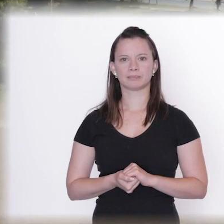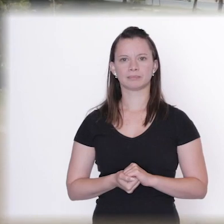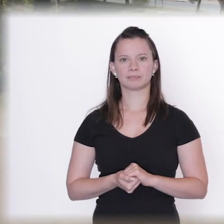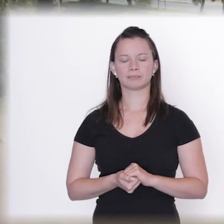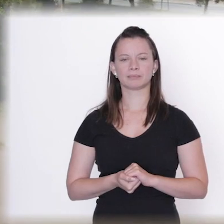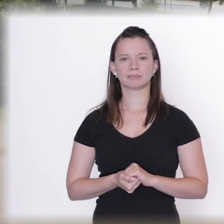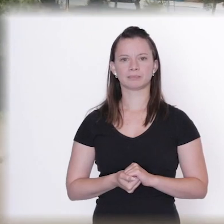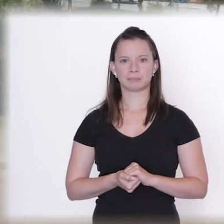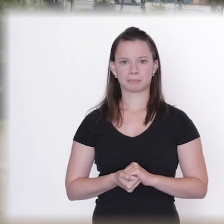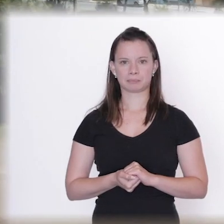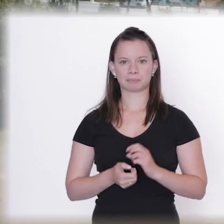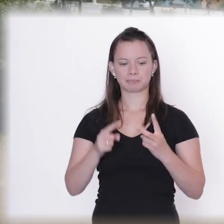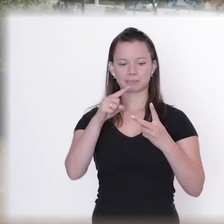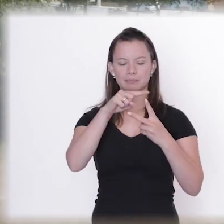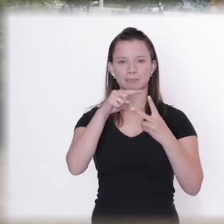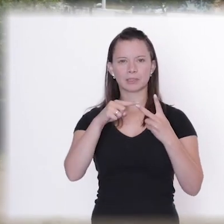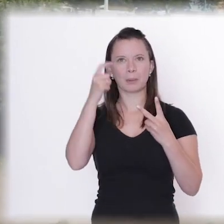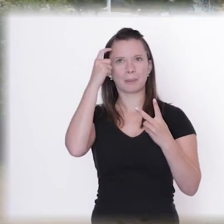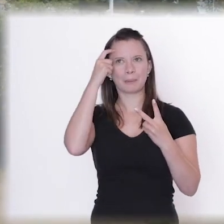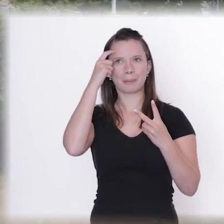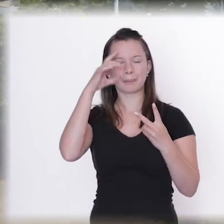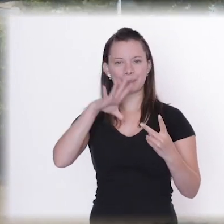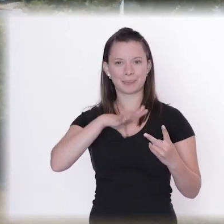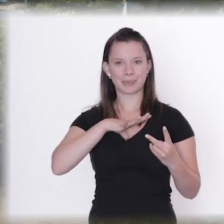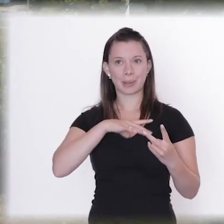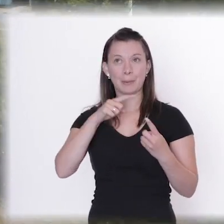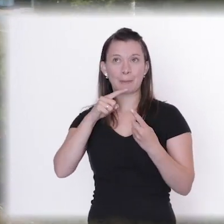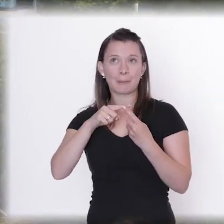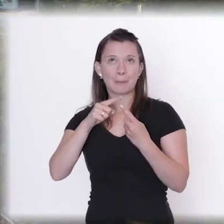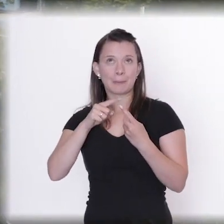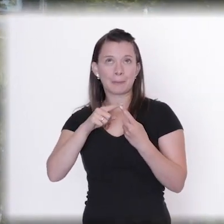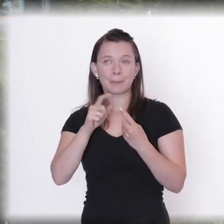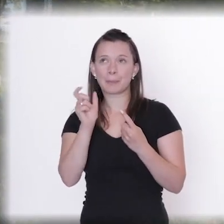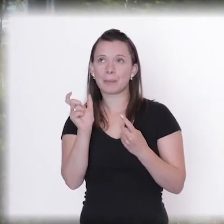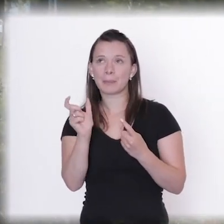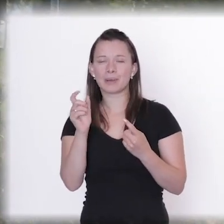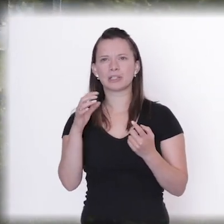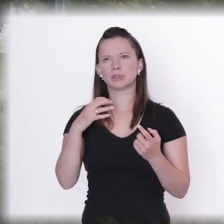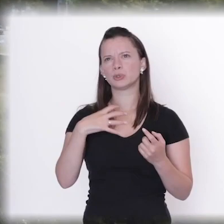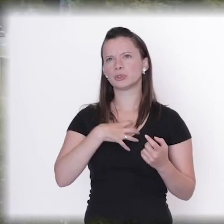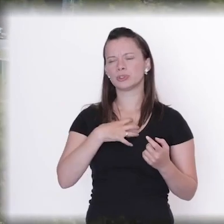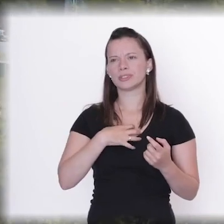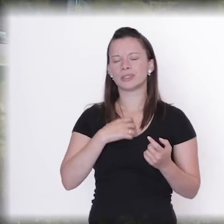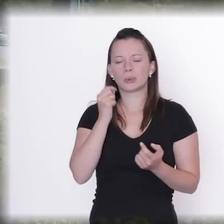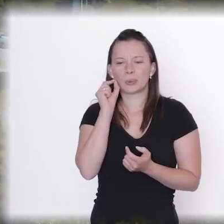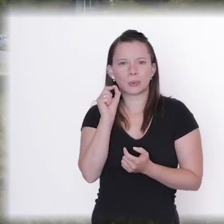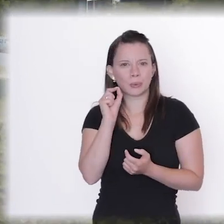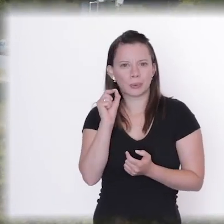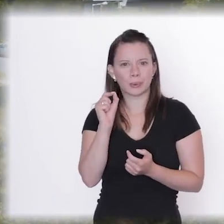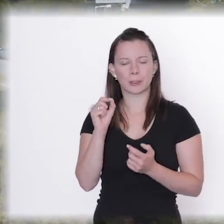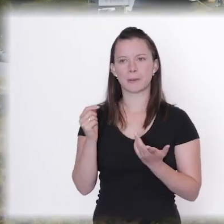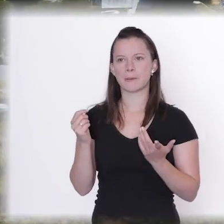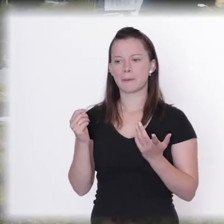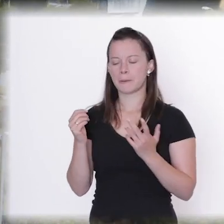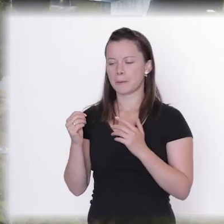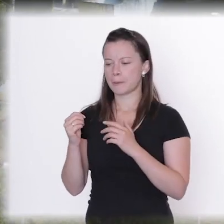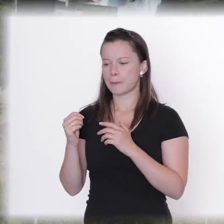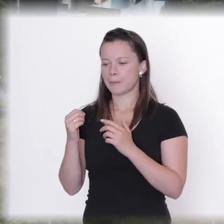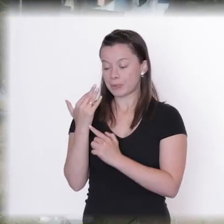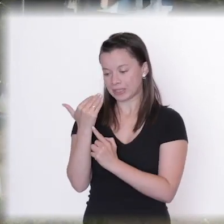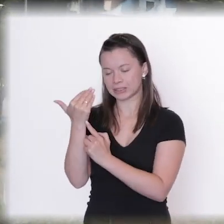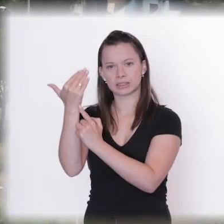Tem 2 formas de pensar a cidade. Se a gente pensa a partir da palavra urbe, que é a palavra romana, a gente pensa nos equipamentos, a gente pensa